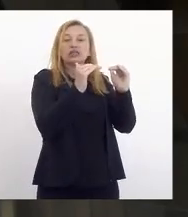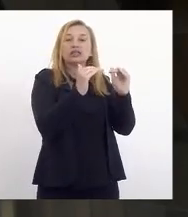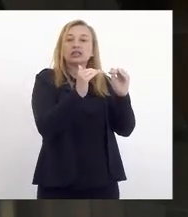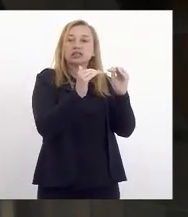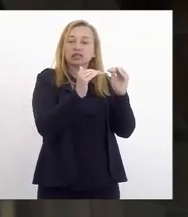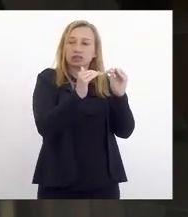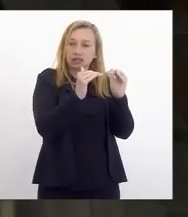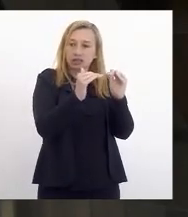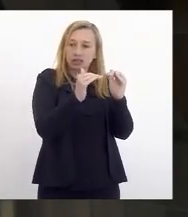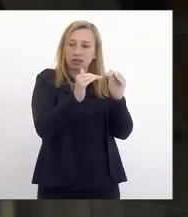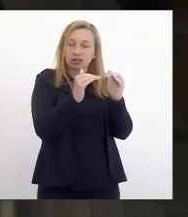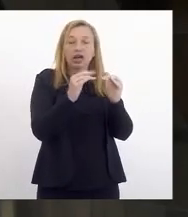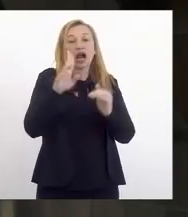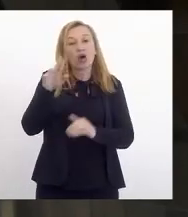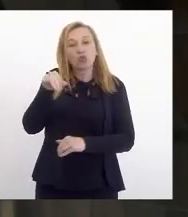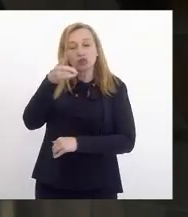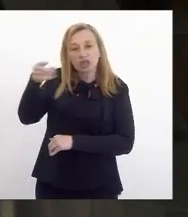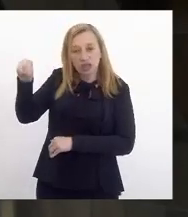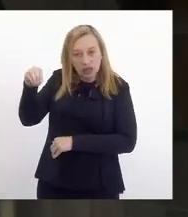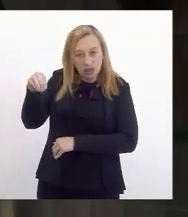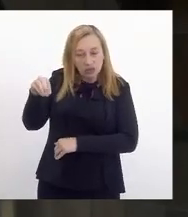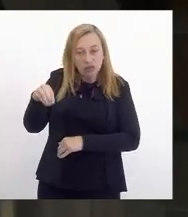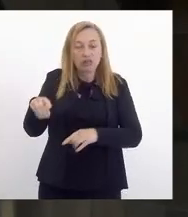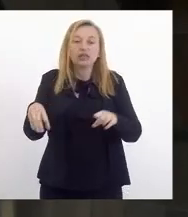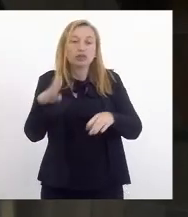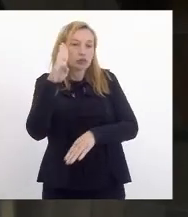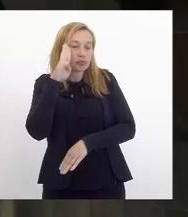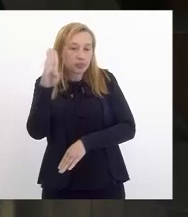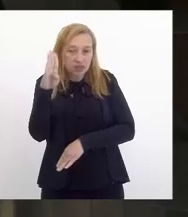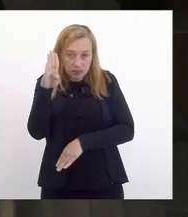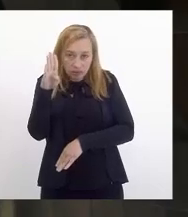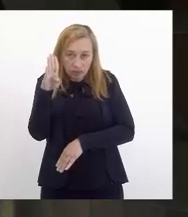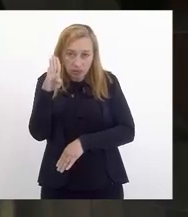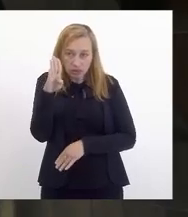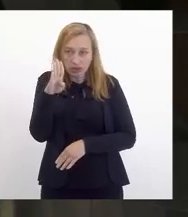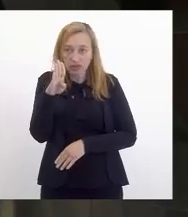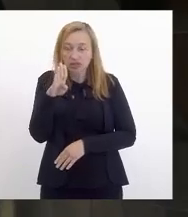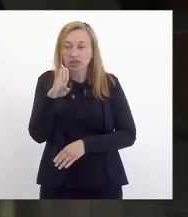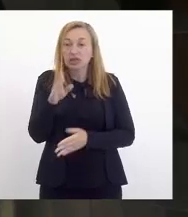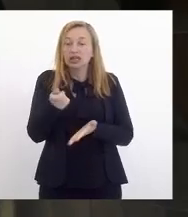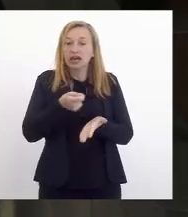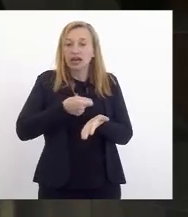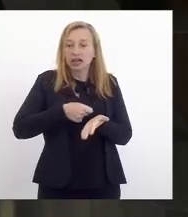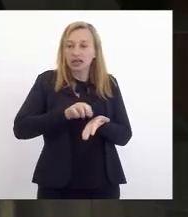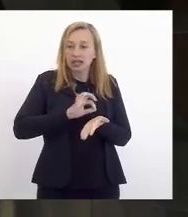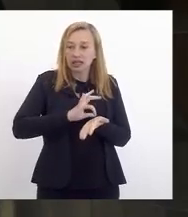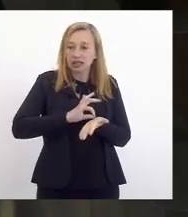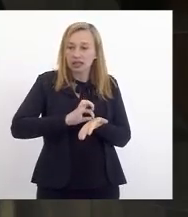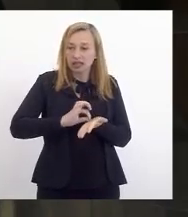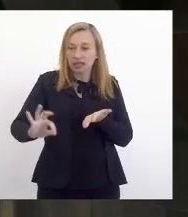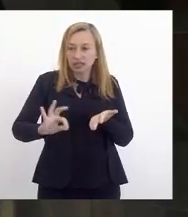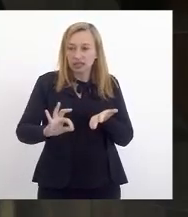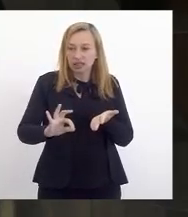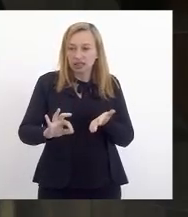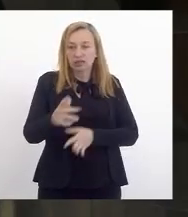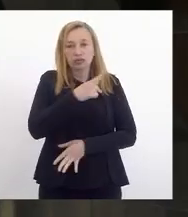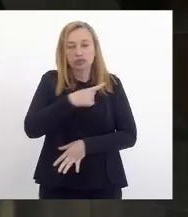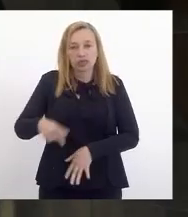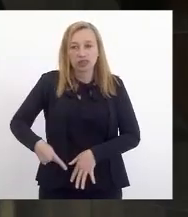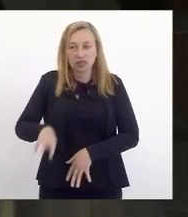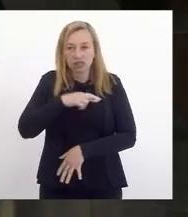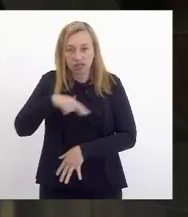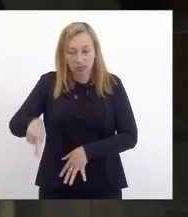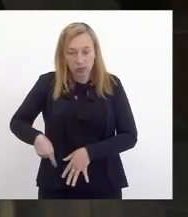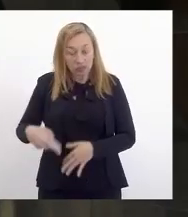aos ditames da União e, principalmente, à caneta do presidente da